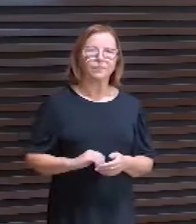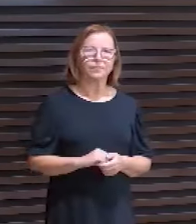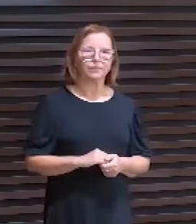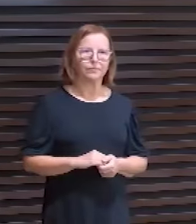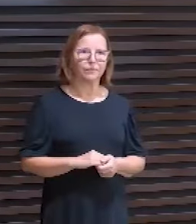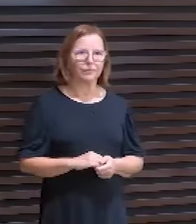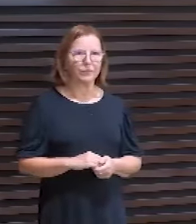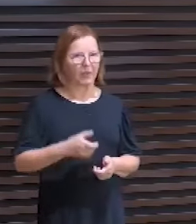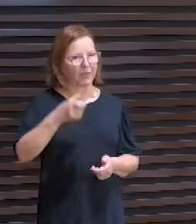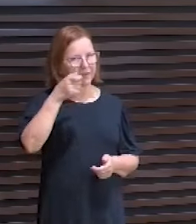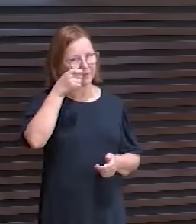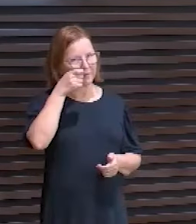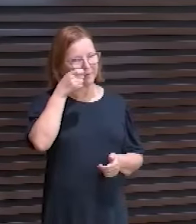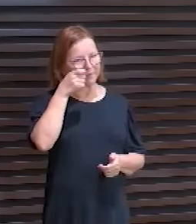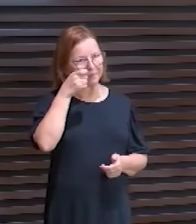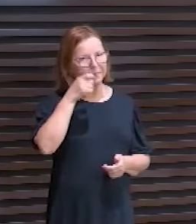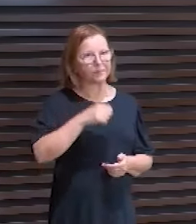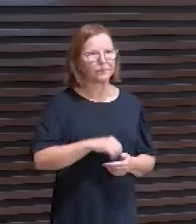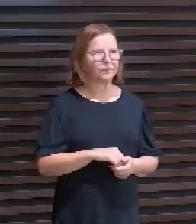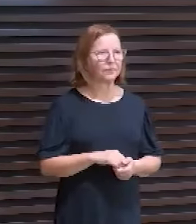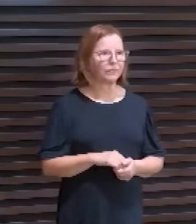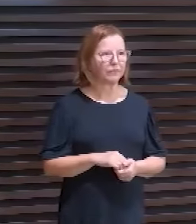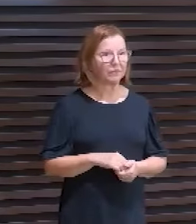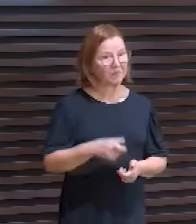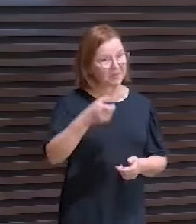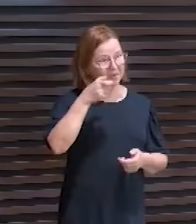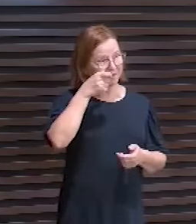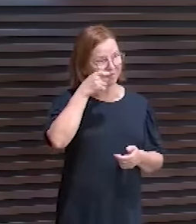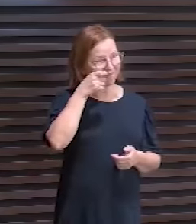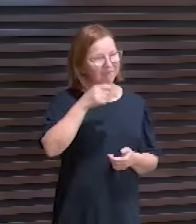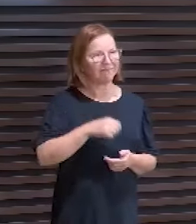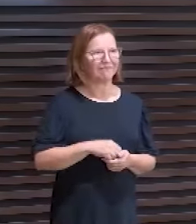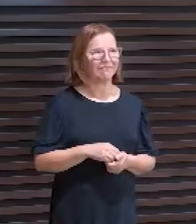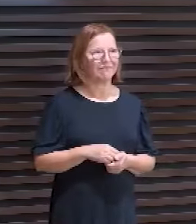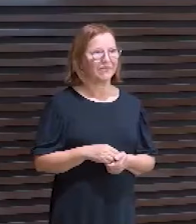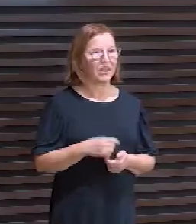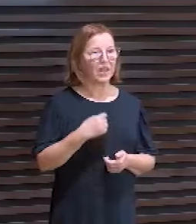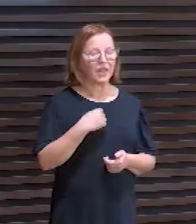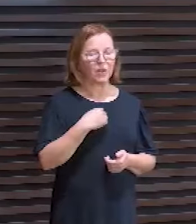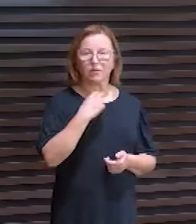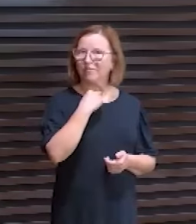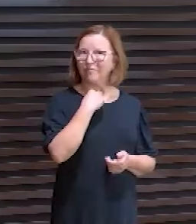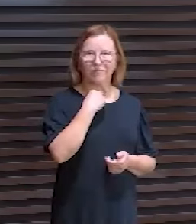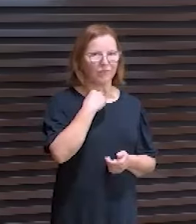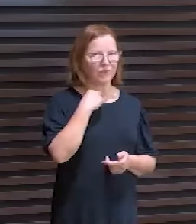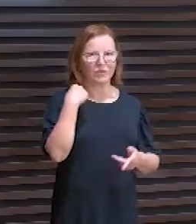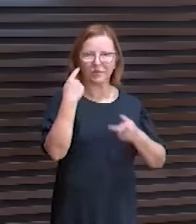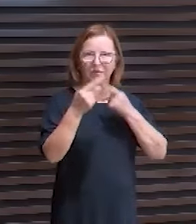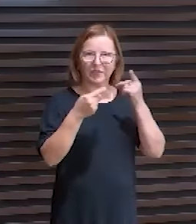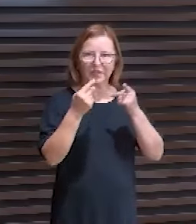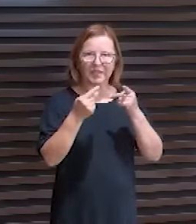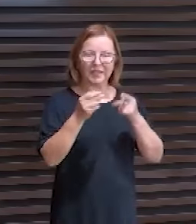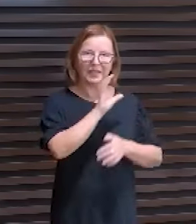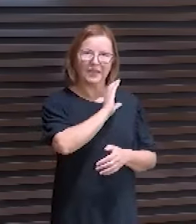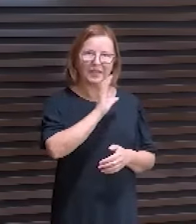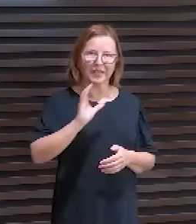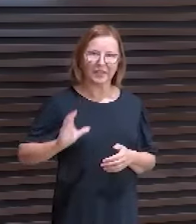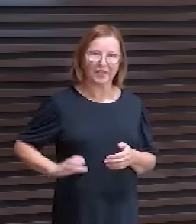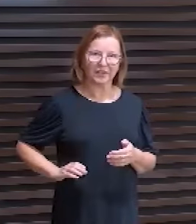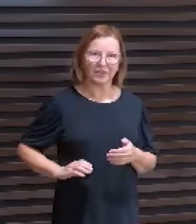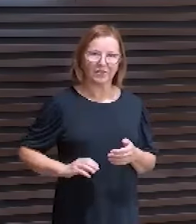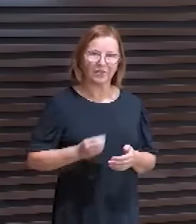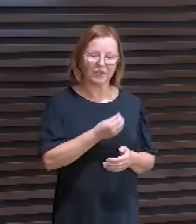presta atenção presta atenção eu não posso dizer que Cristo